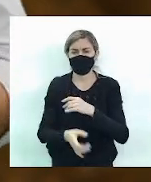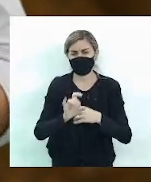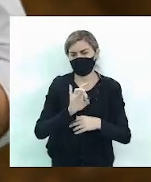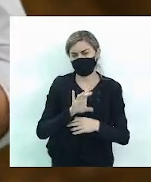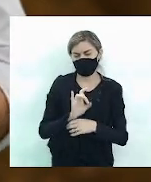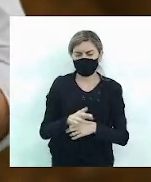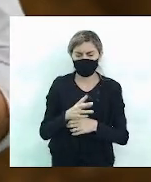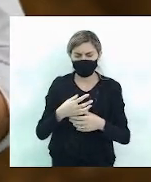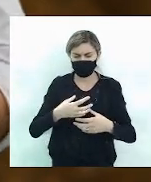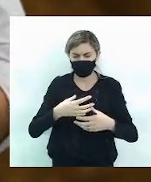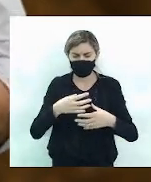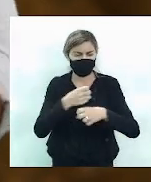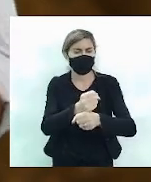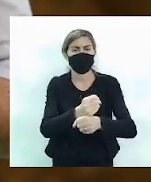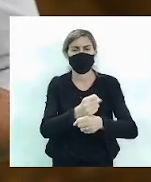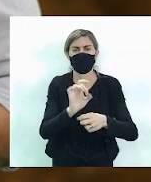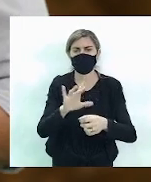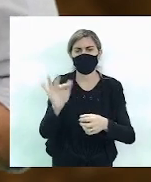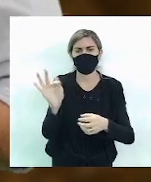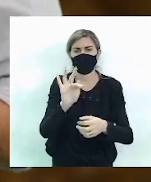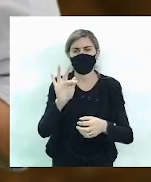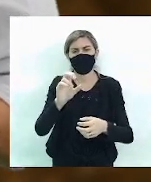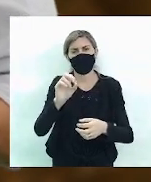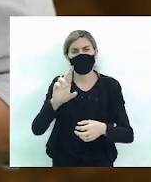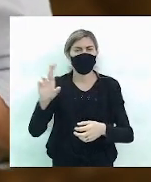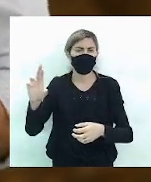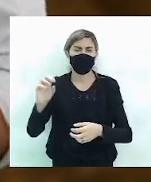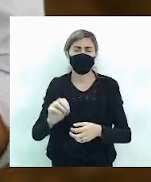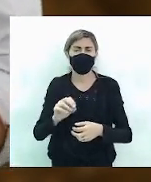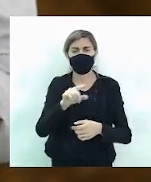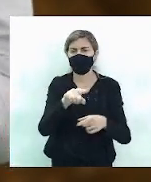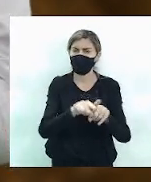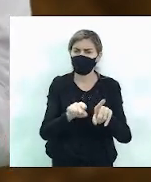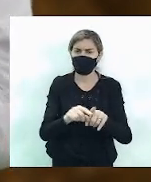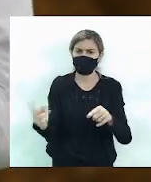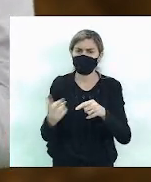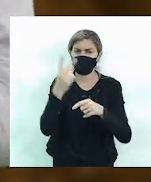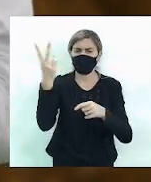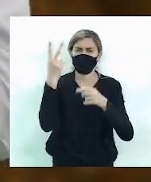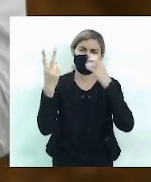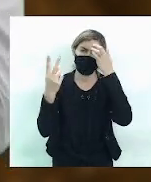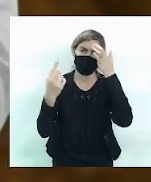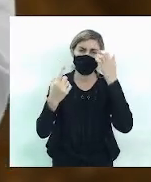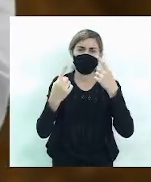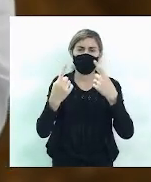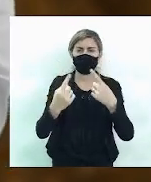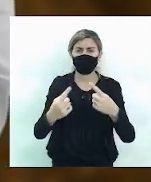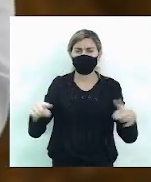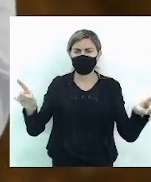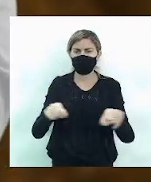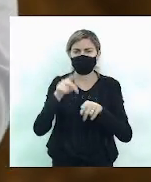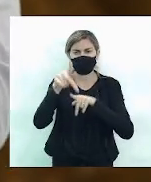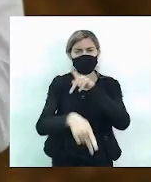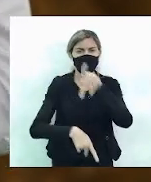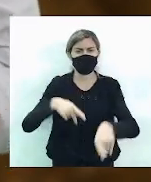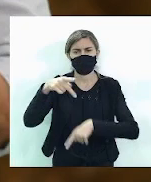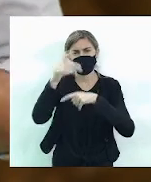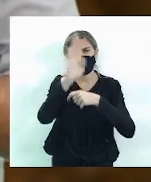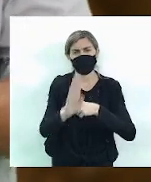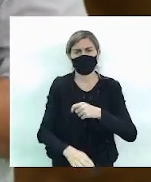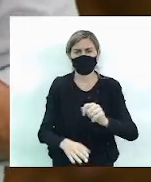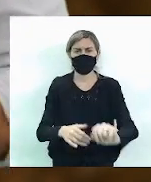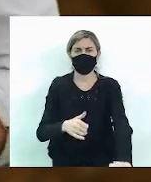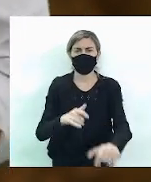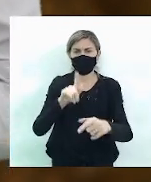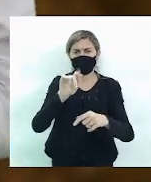questão do forró. Ele também valorizava muito a questão da música popular brasileira. Então ele curtiu